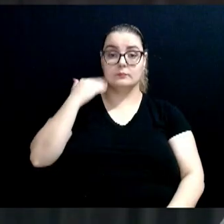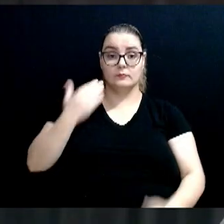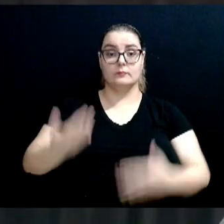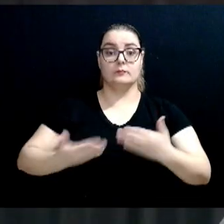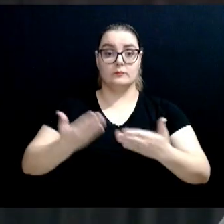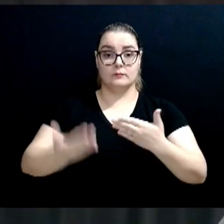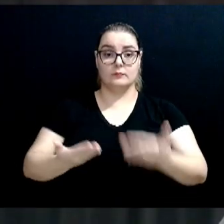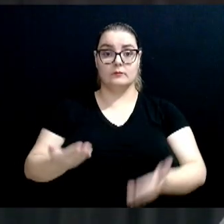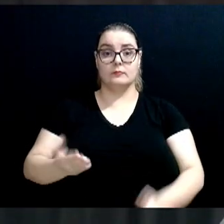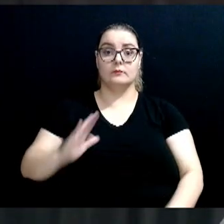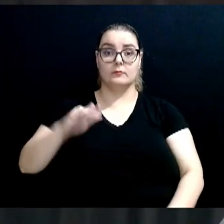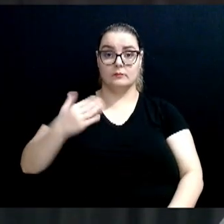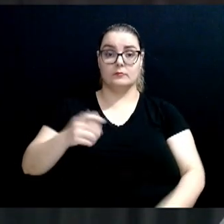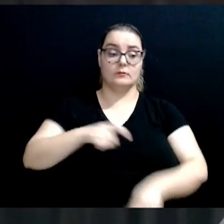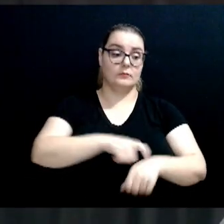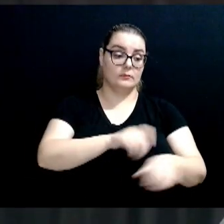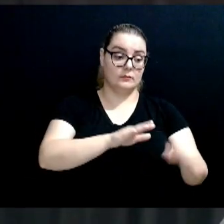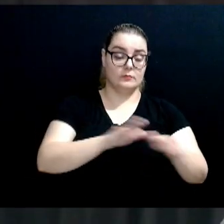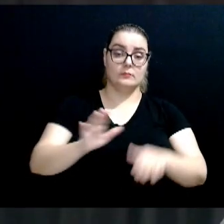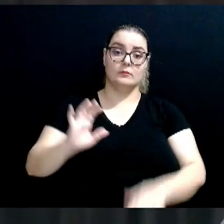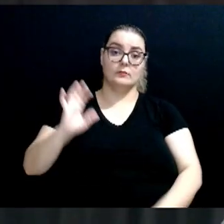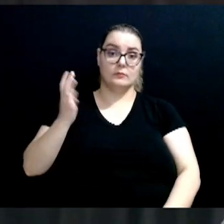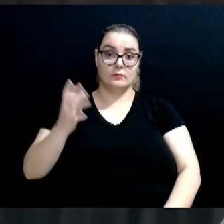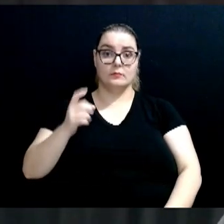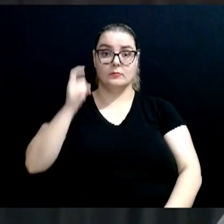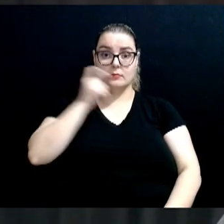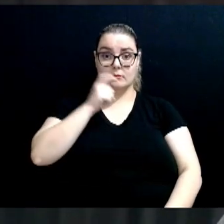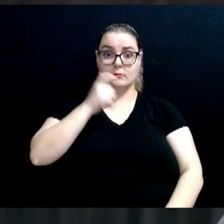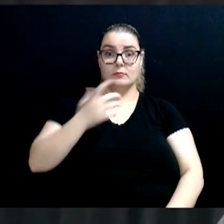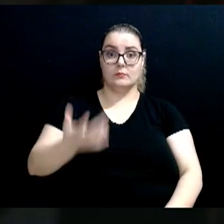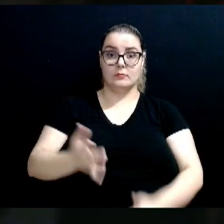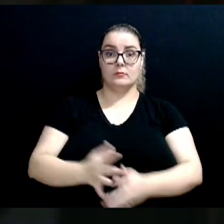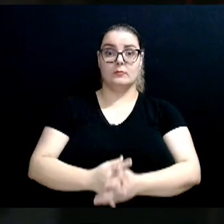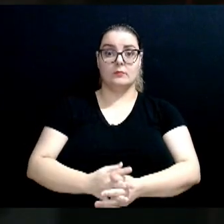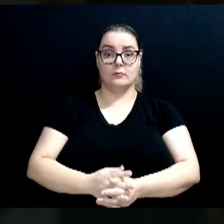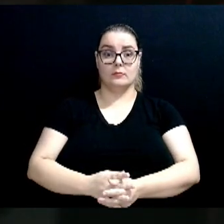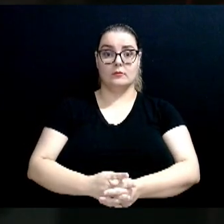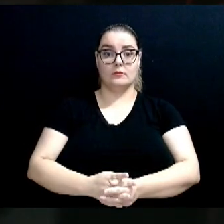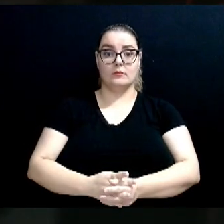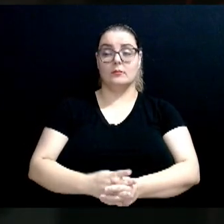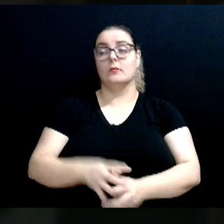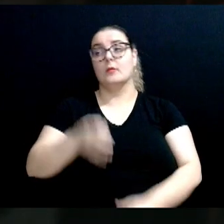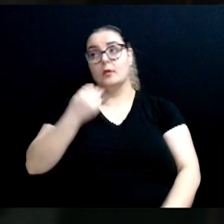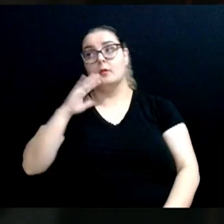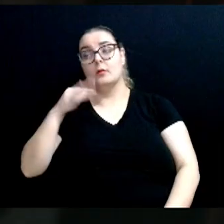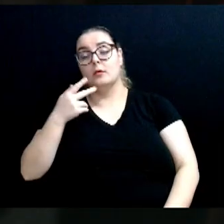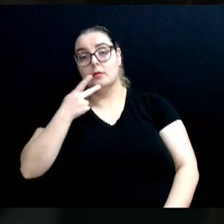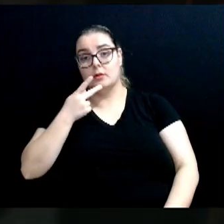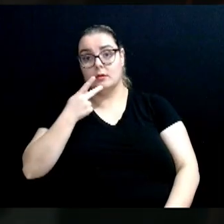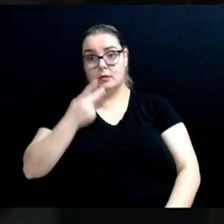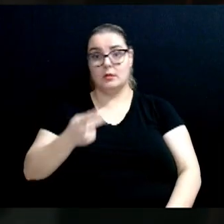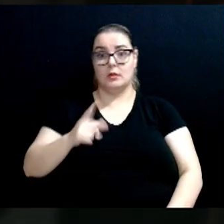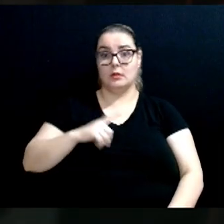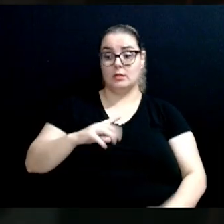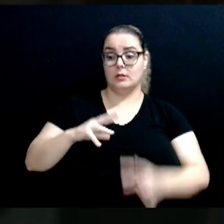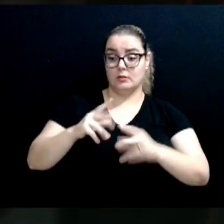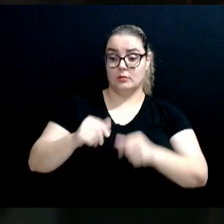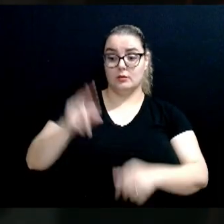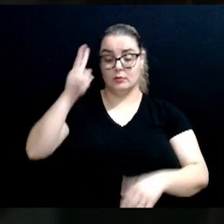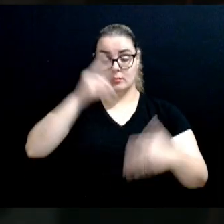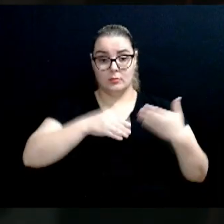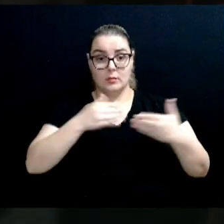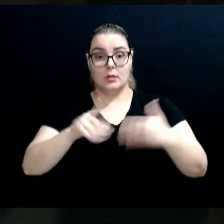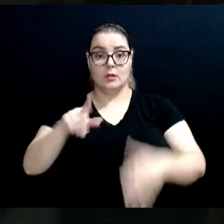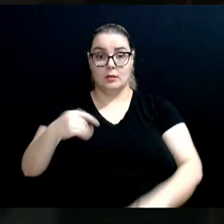uns episódios de mentiras. Muito bem. Agora, quando você fala que tem toda uma história, é importante a gente salientar que,